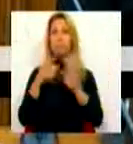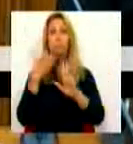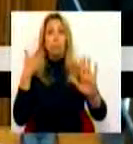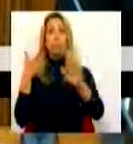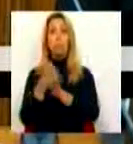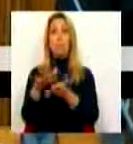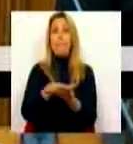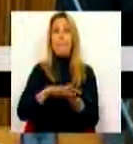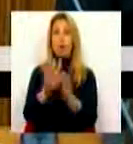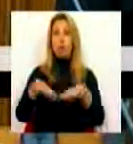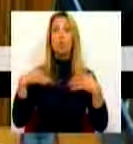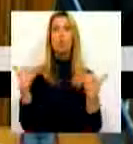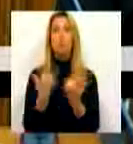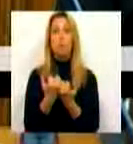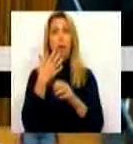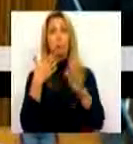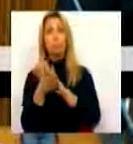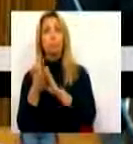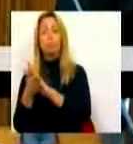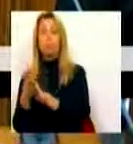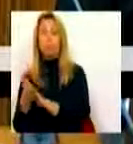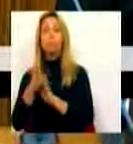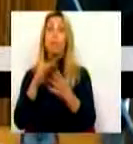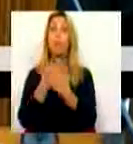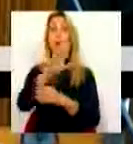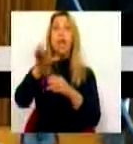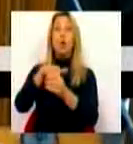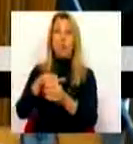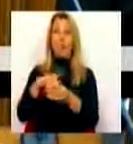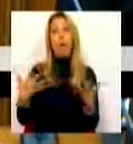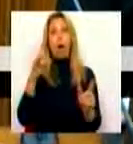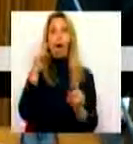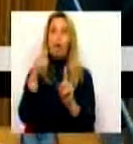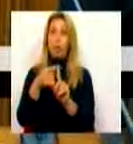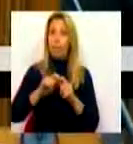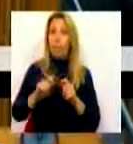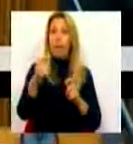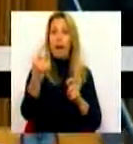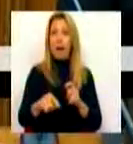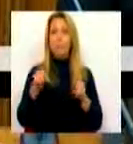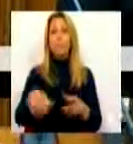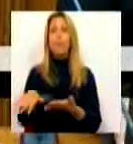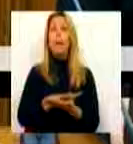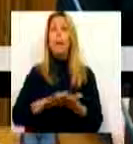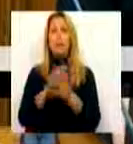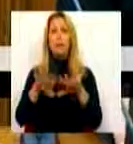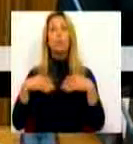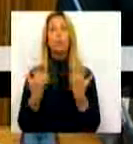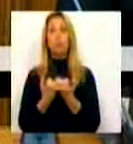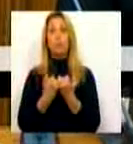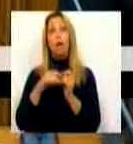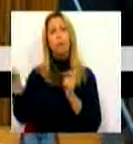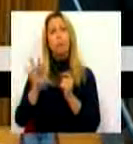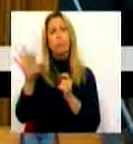recrutamento, promovendo a inclusão, são objetivos definidos. Este alargamento da base social de recrutamento exige o reforço dos